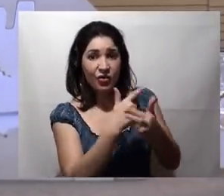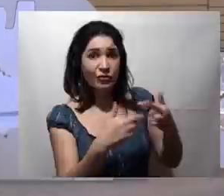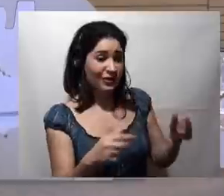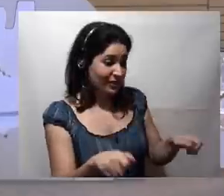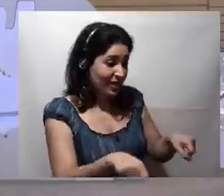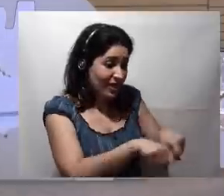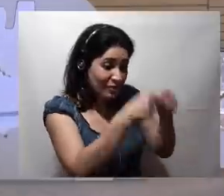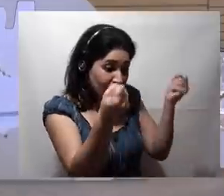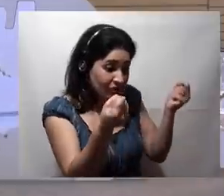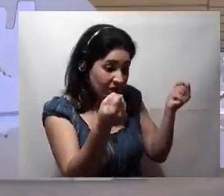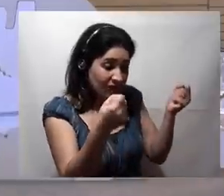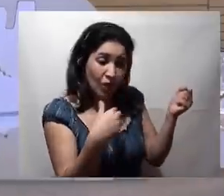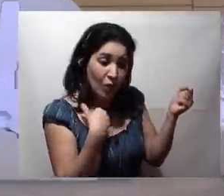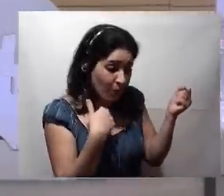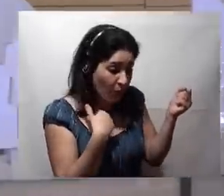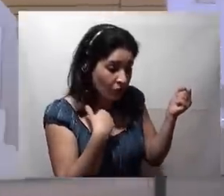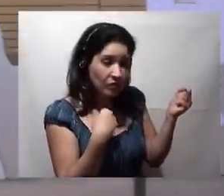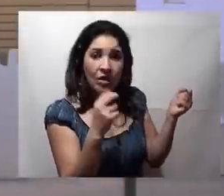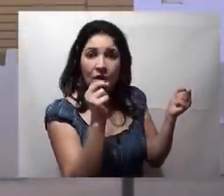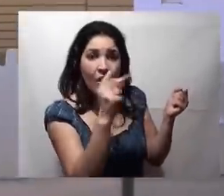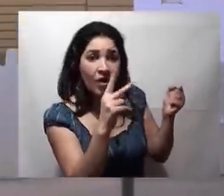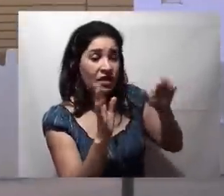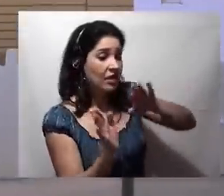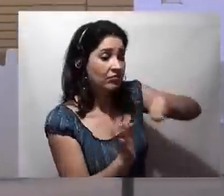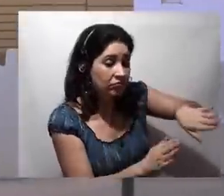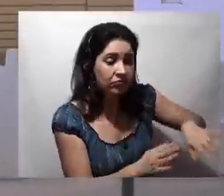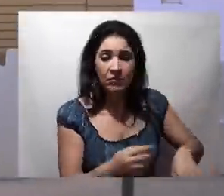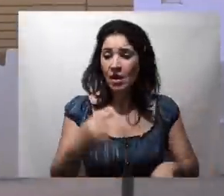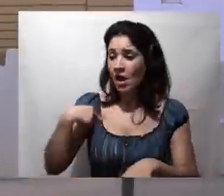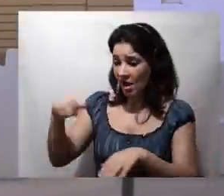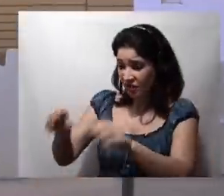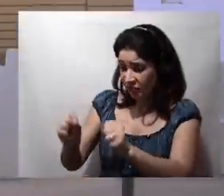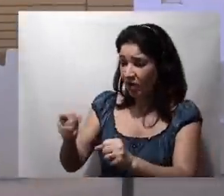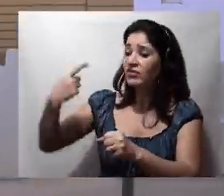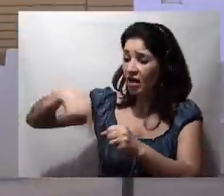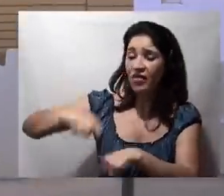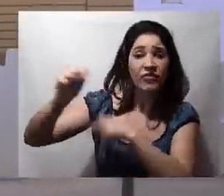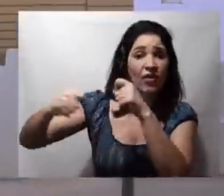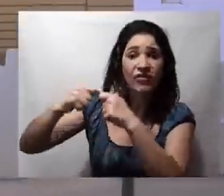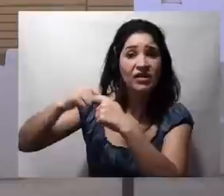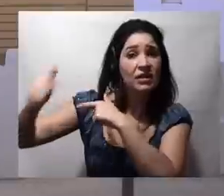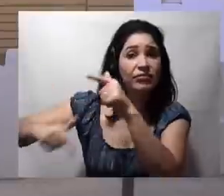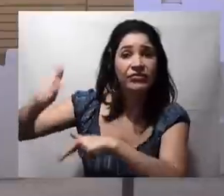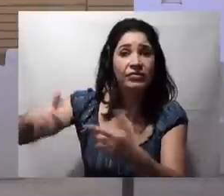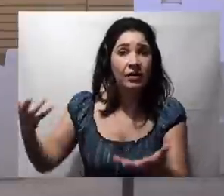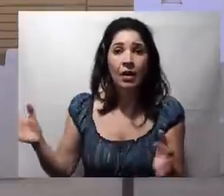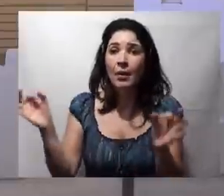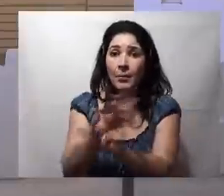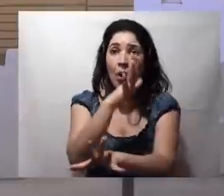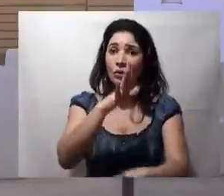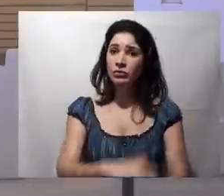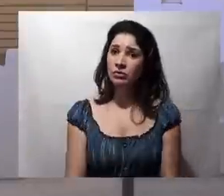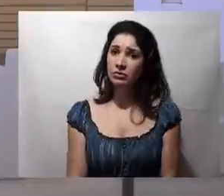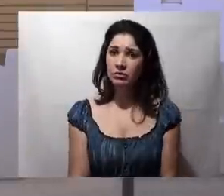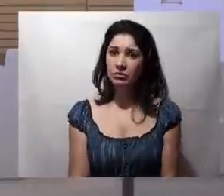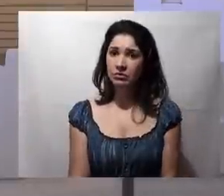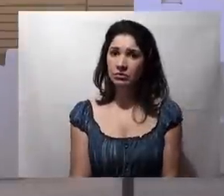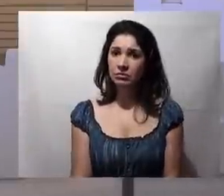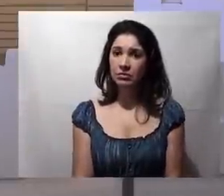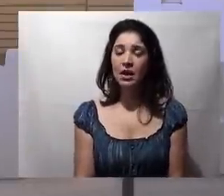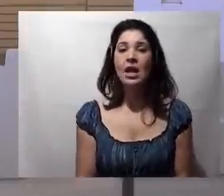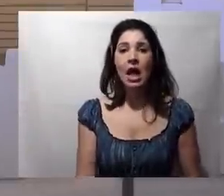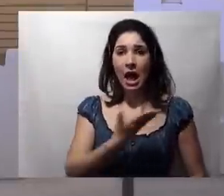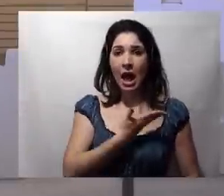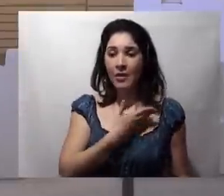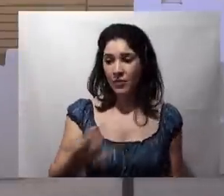pode esses dia liguei para um amigo em são paulo para aí como é que tá você eu digo tô precisando de uma cura exterior vocês